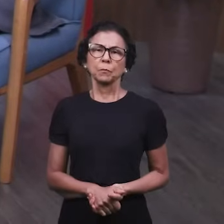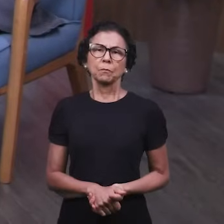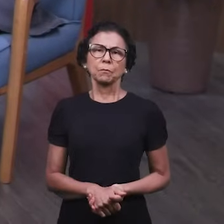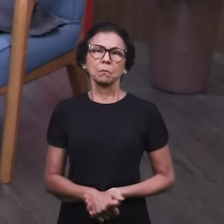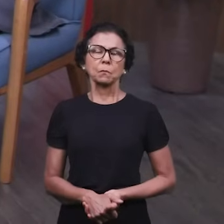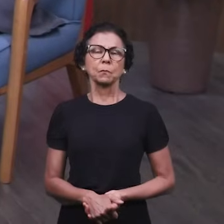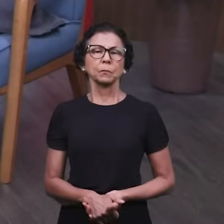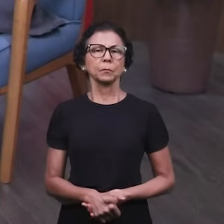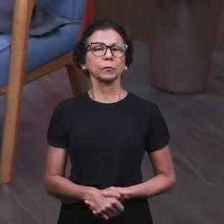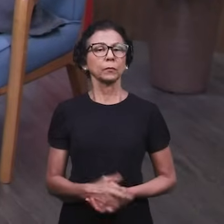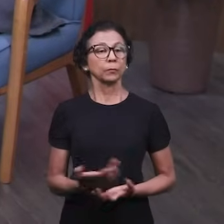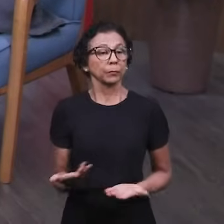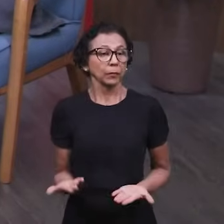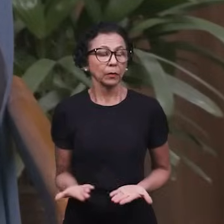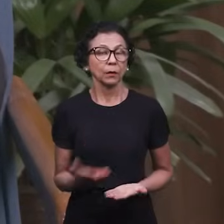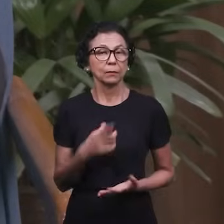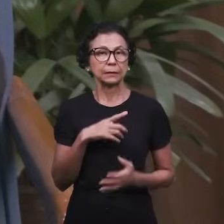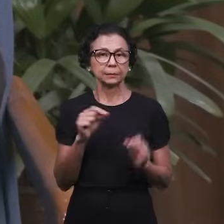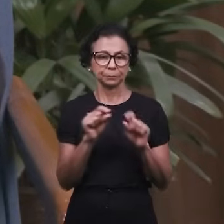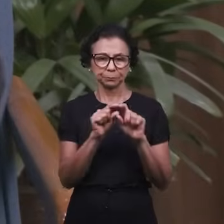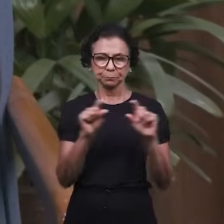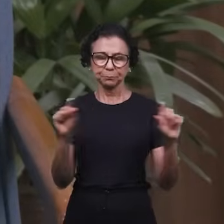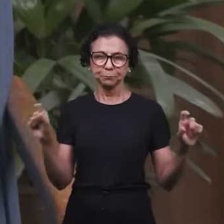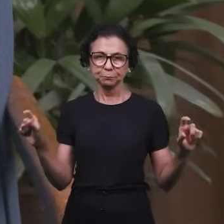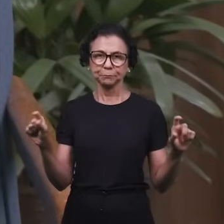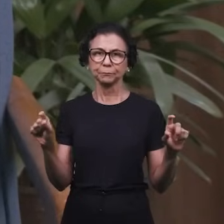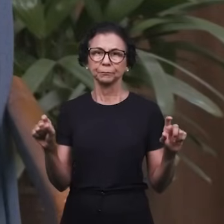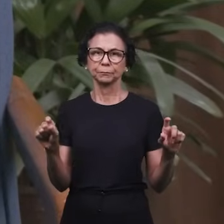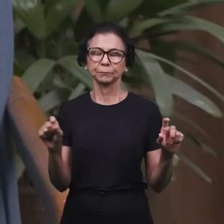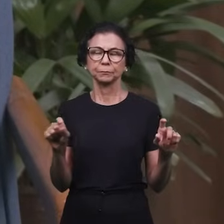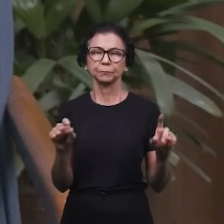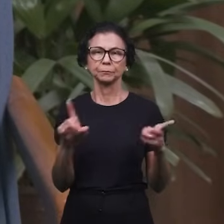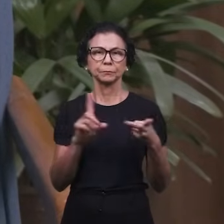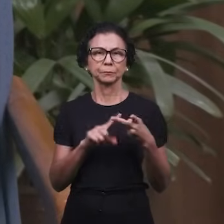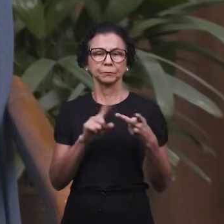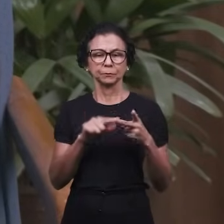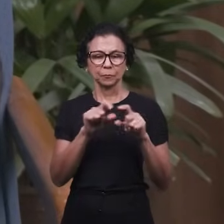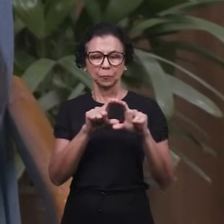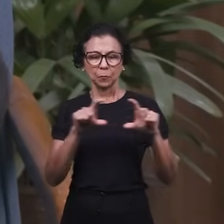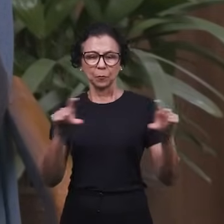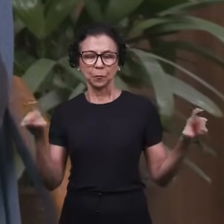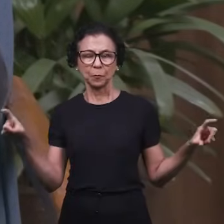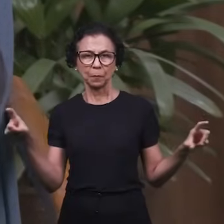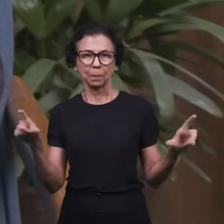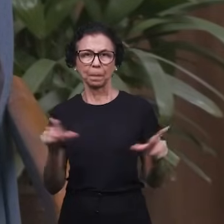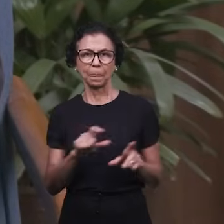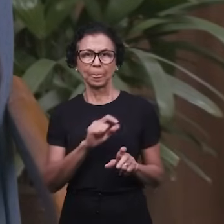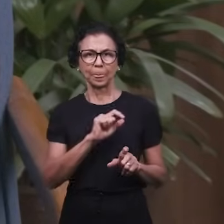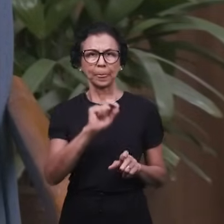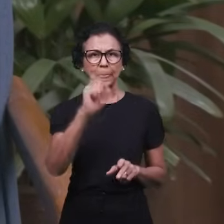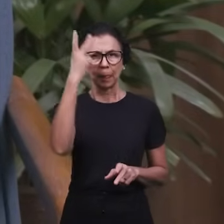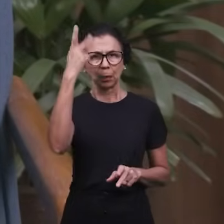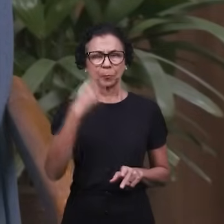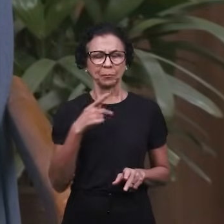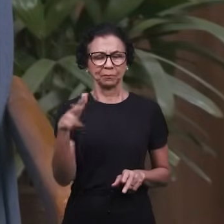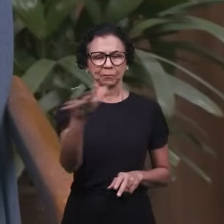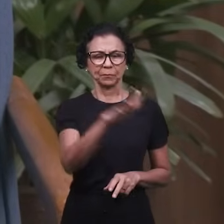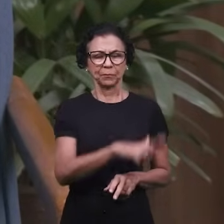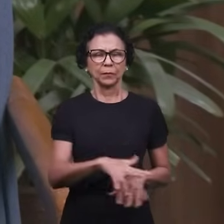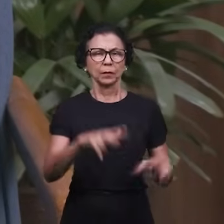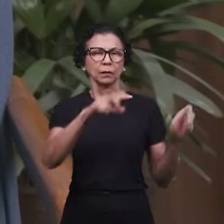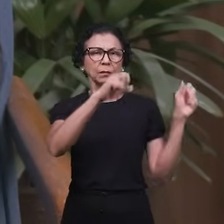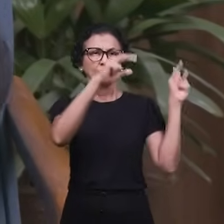porque você tem essa expressão, né, e a outra expressão, imaginam coisas